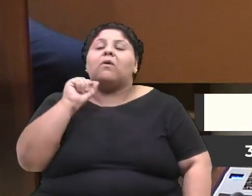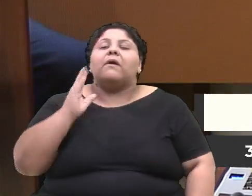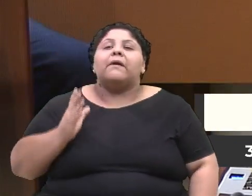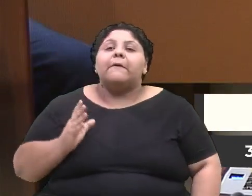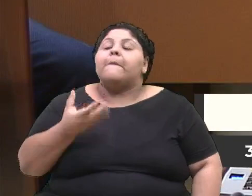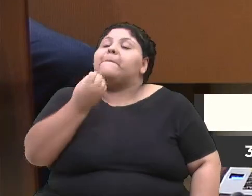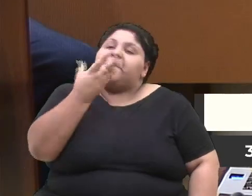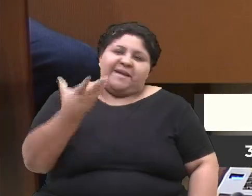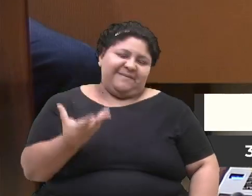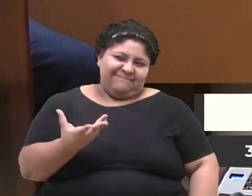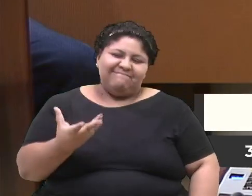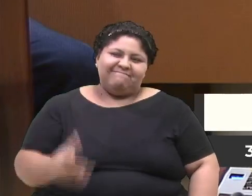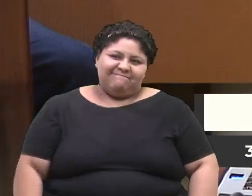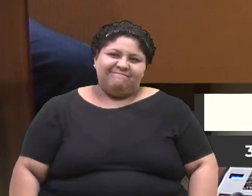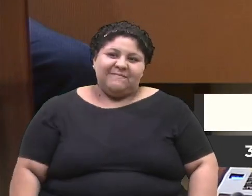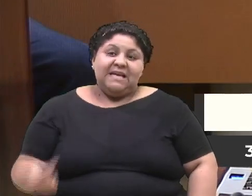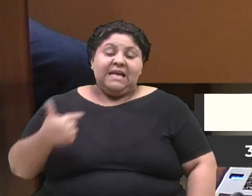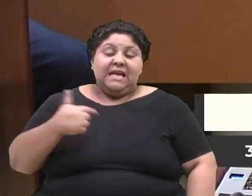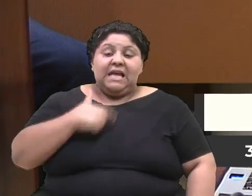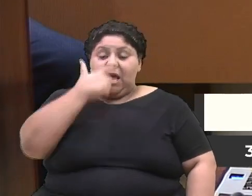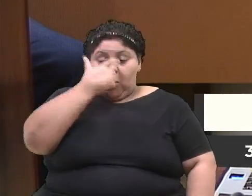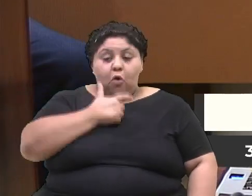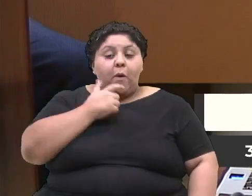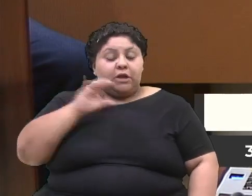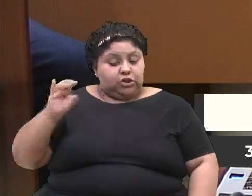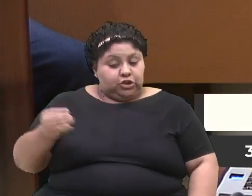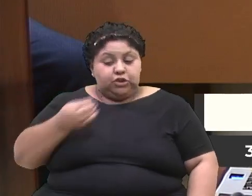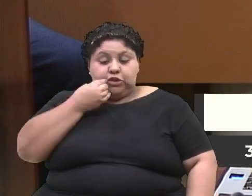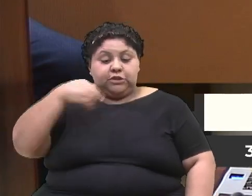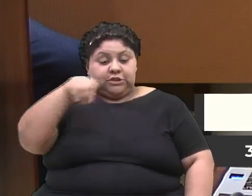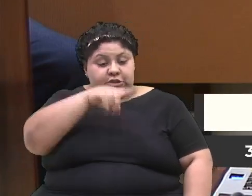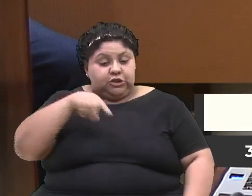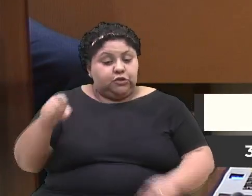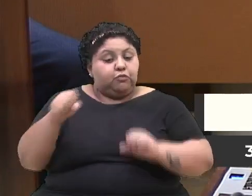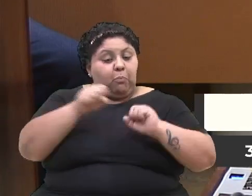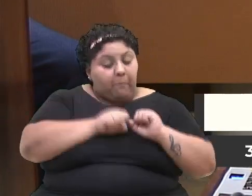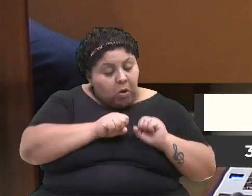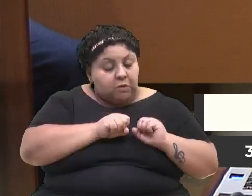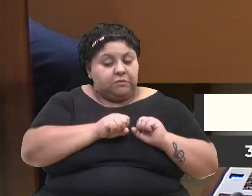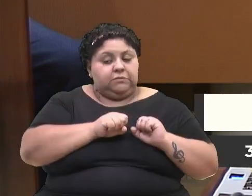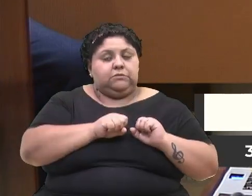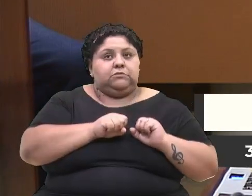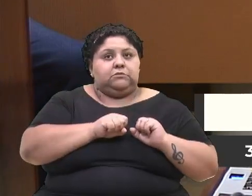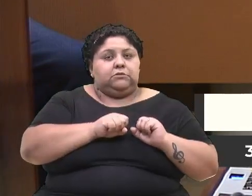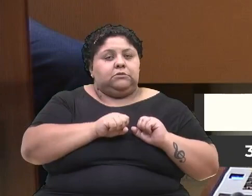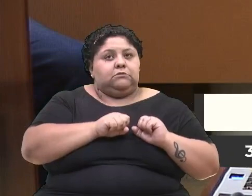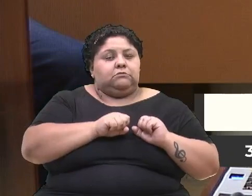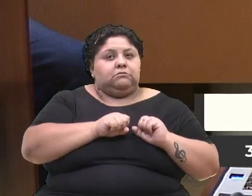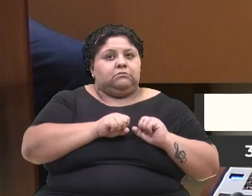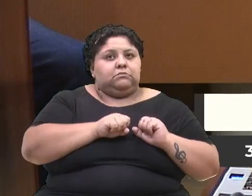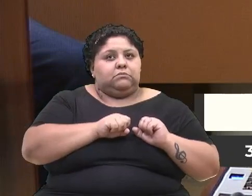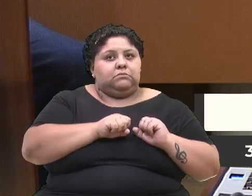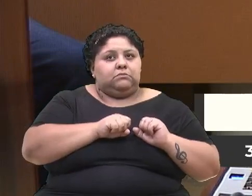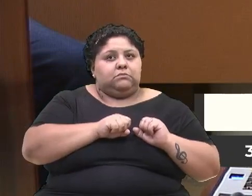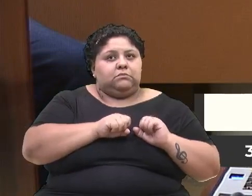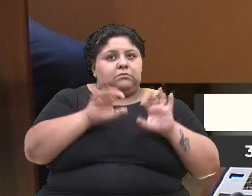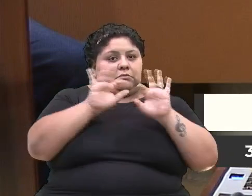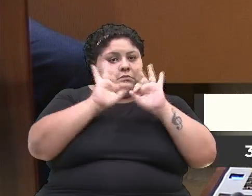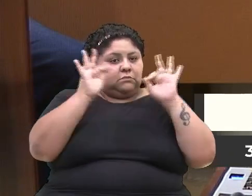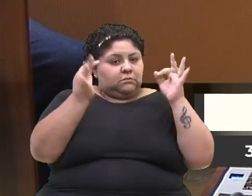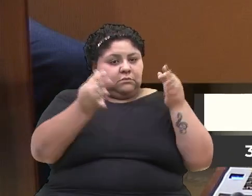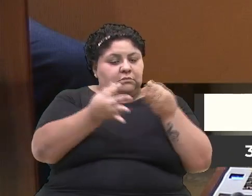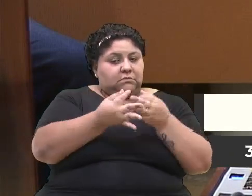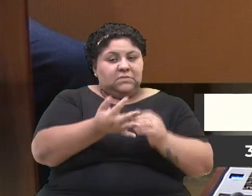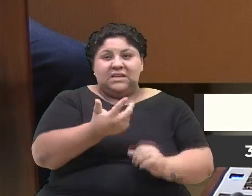bem. Então, eu acho que essa é uma oportunidade que a gente pode estar dando a esses familiares que não